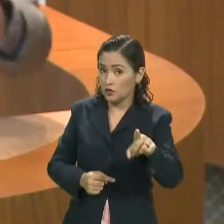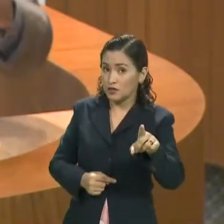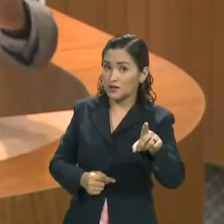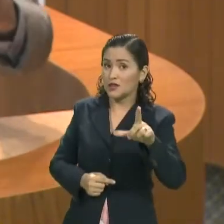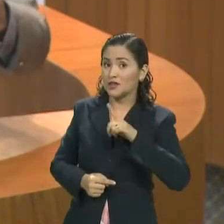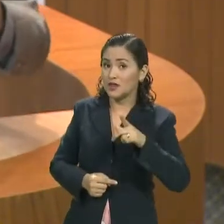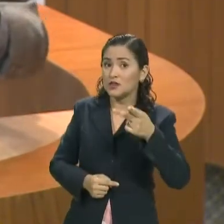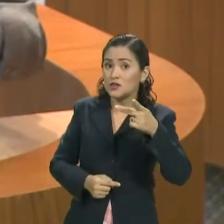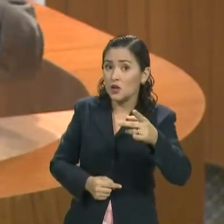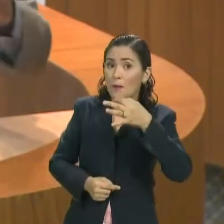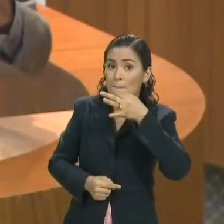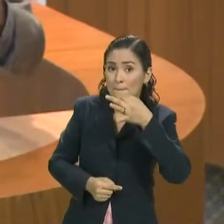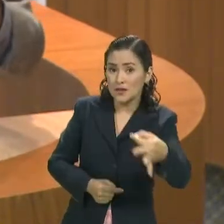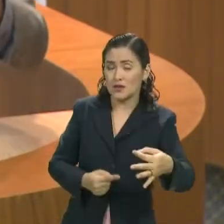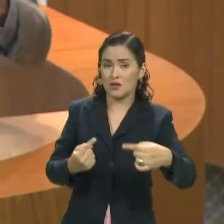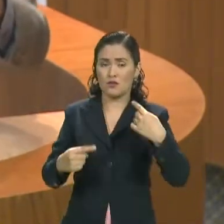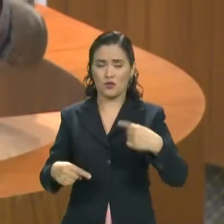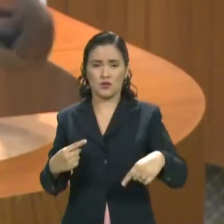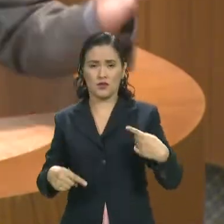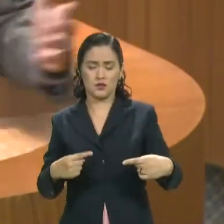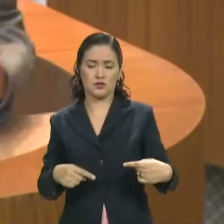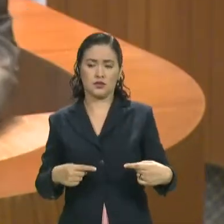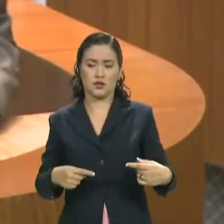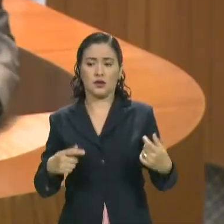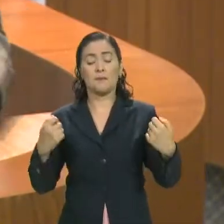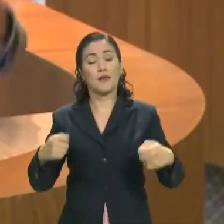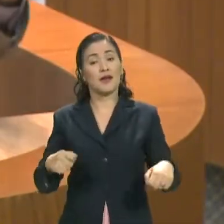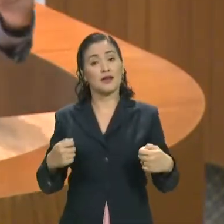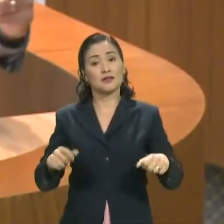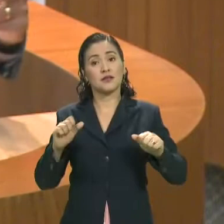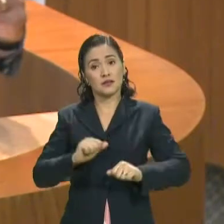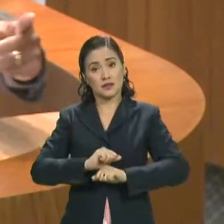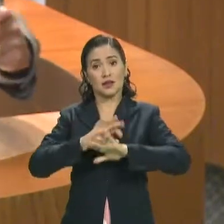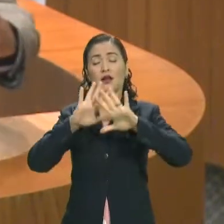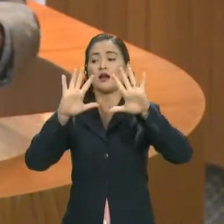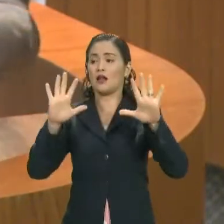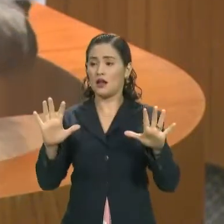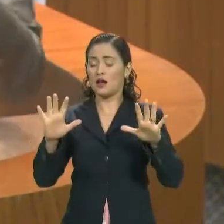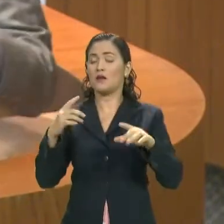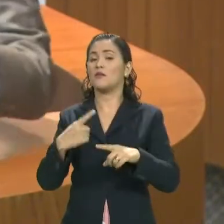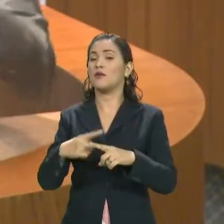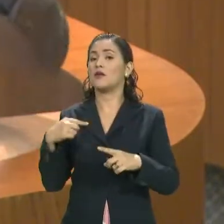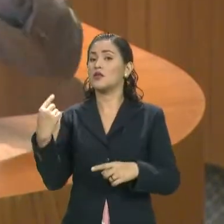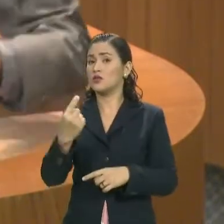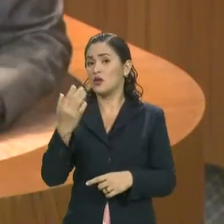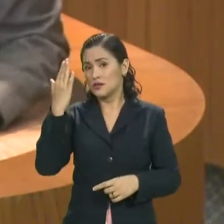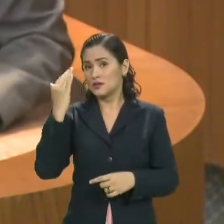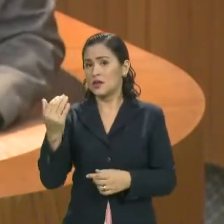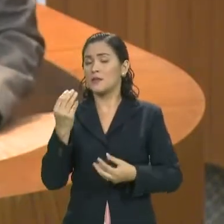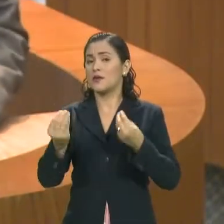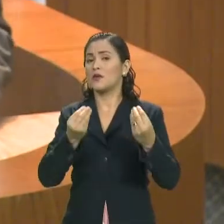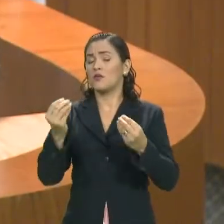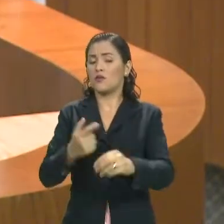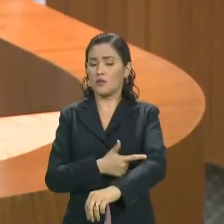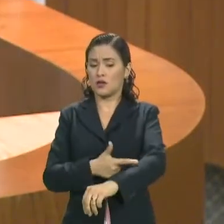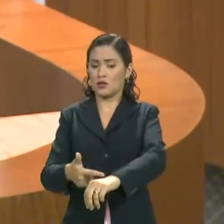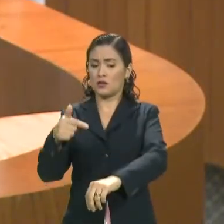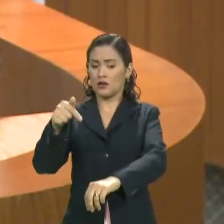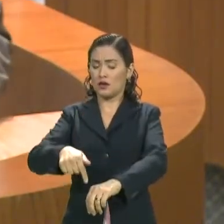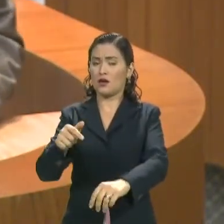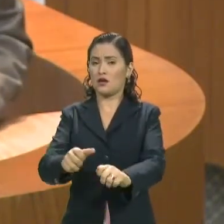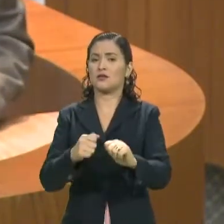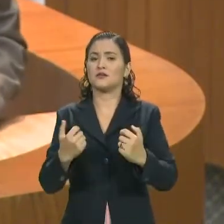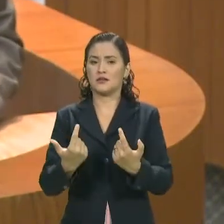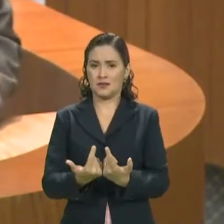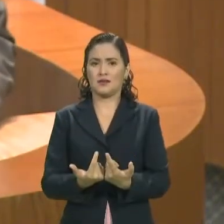E precisamos que isso fique claro, porque a gente sabe como se portar aqui dentro desta casa.